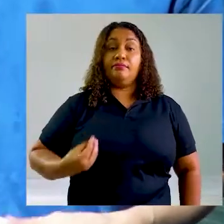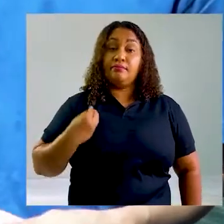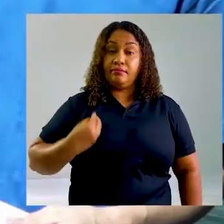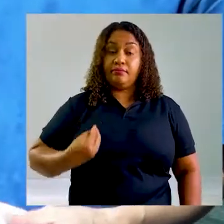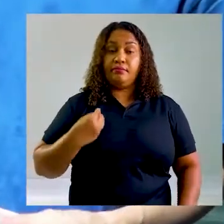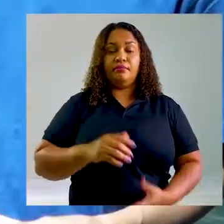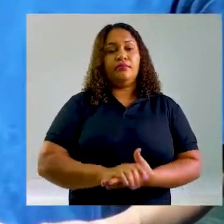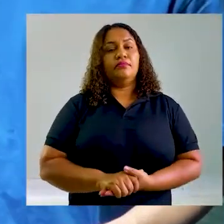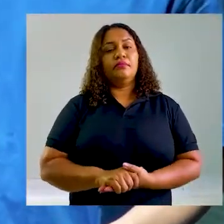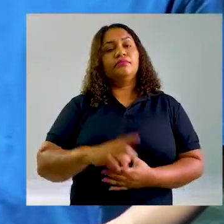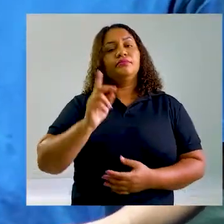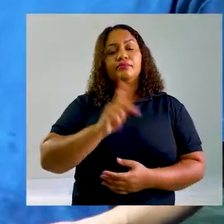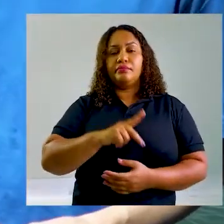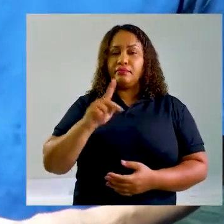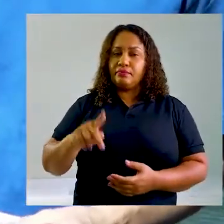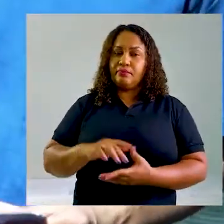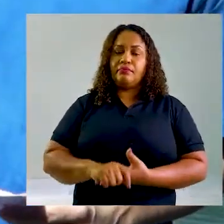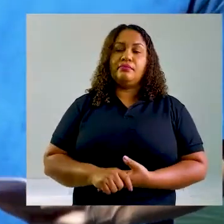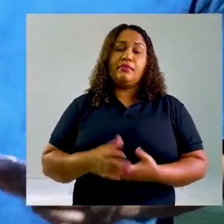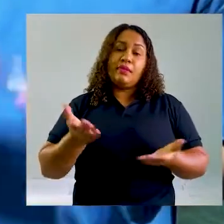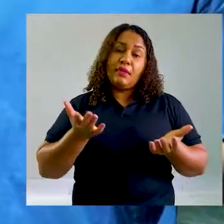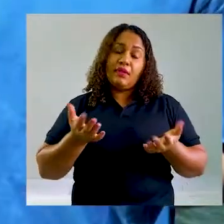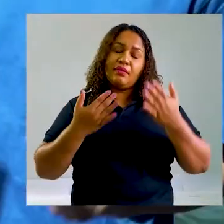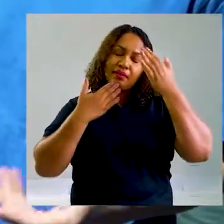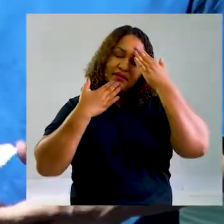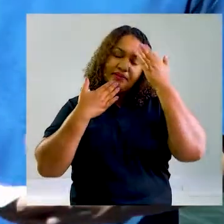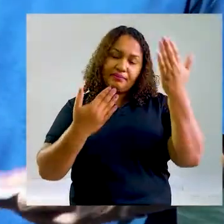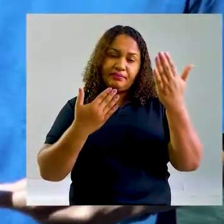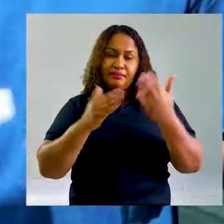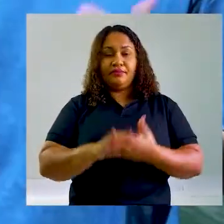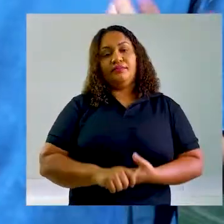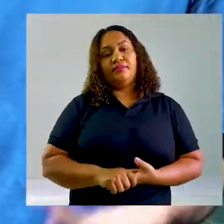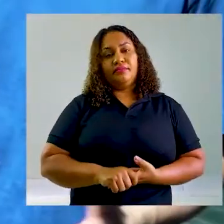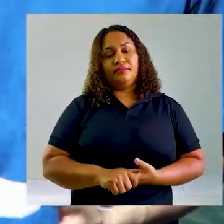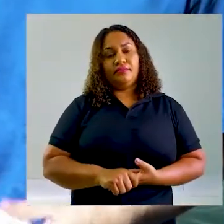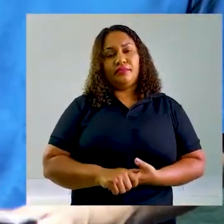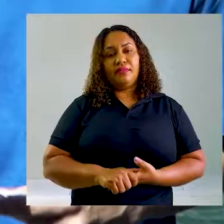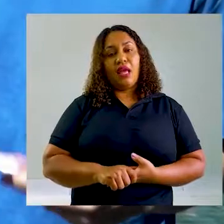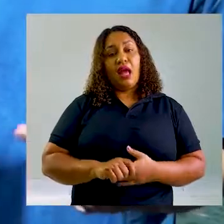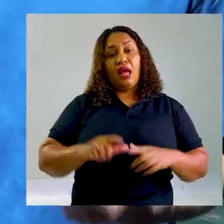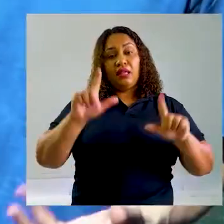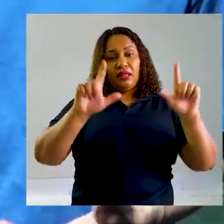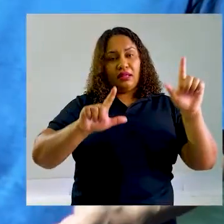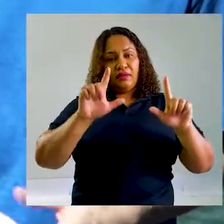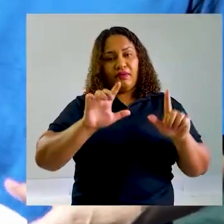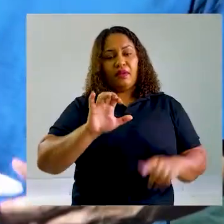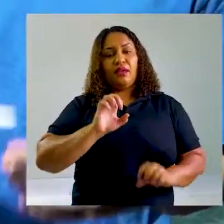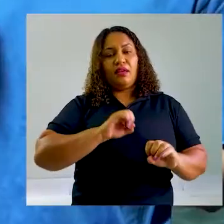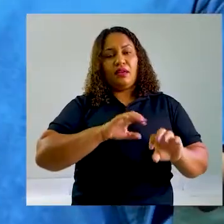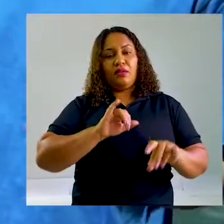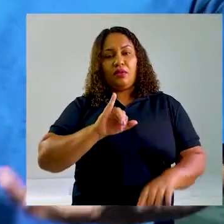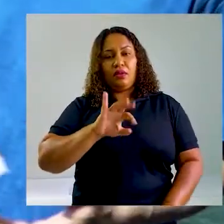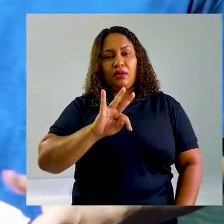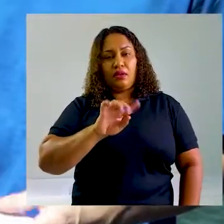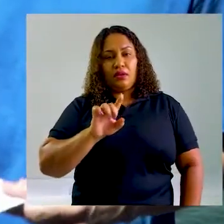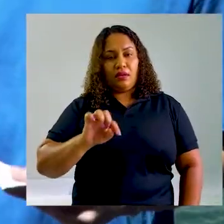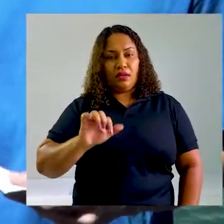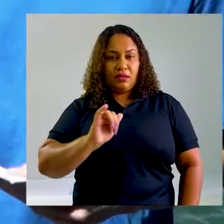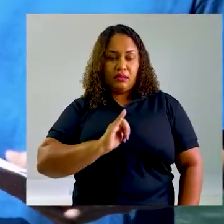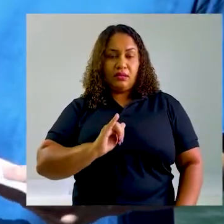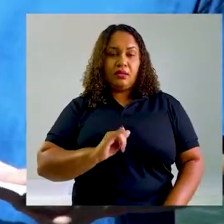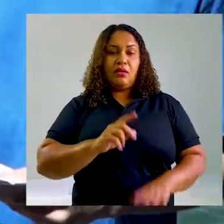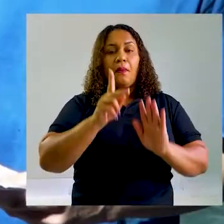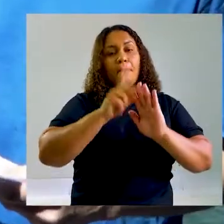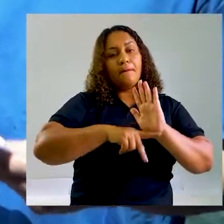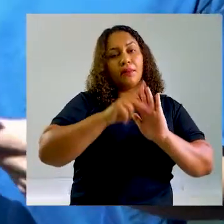vive. Professor, eu quero lhe agradecer em nome da TV do CAITES, da Secretaria de Educação, do